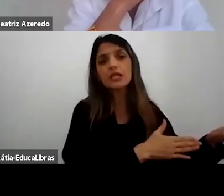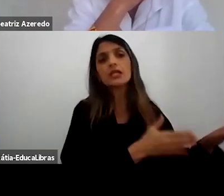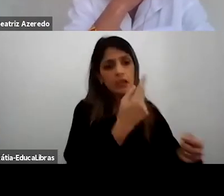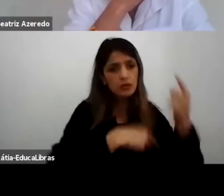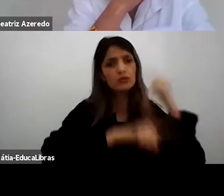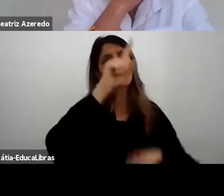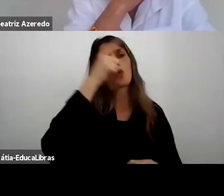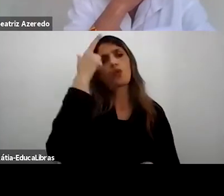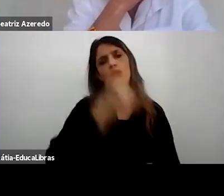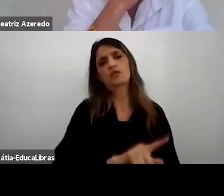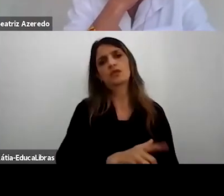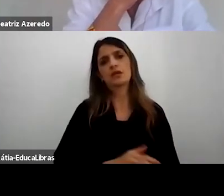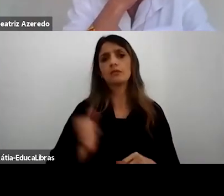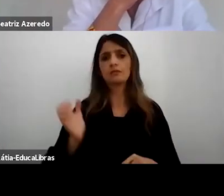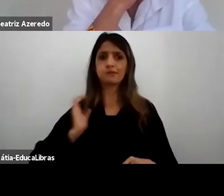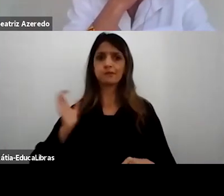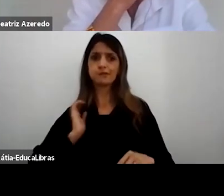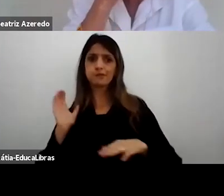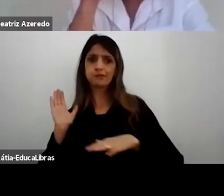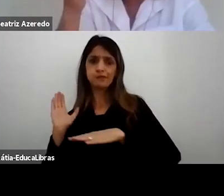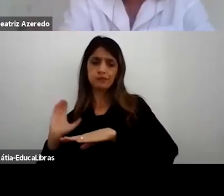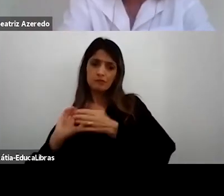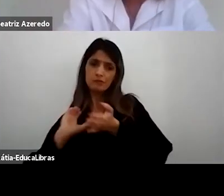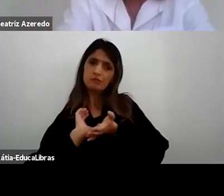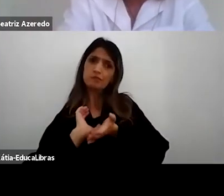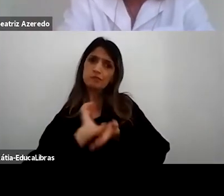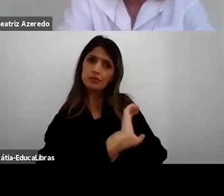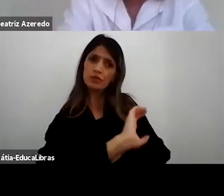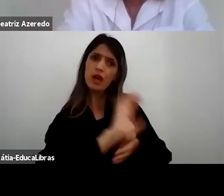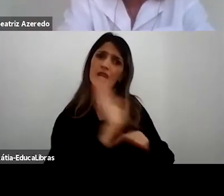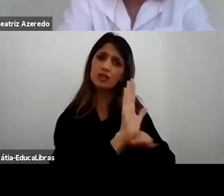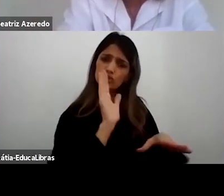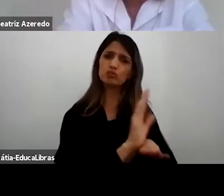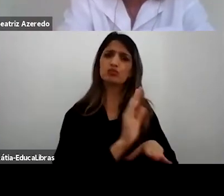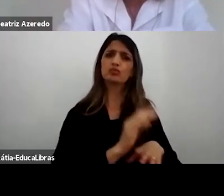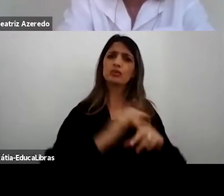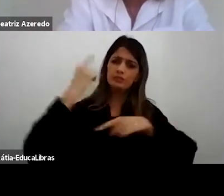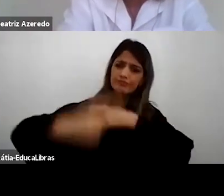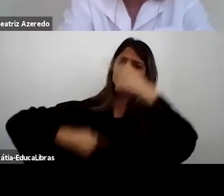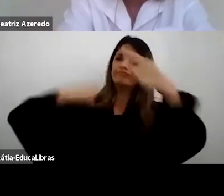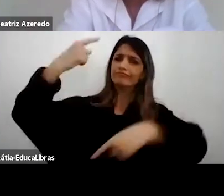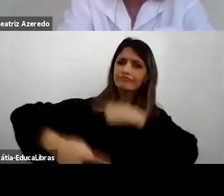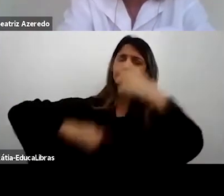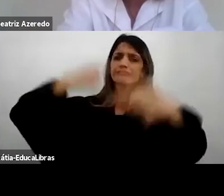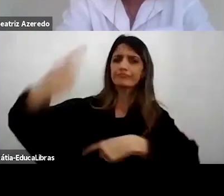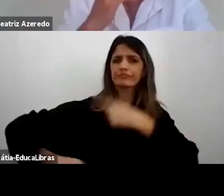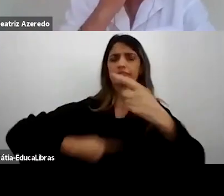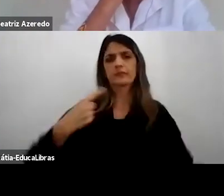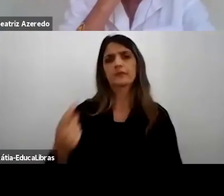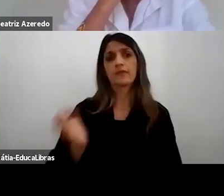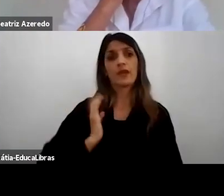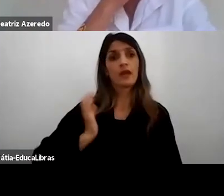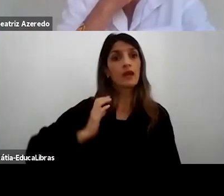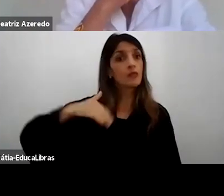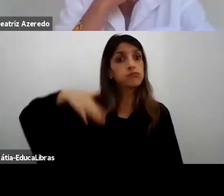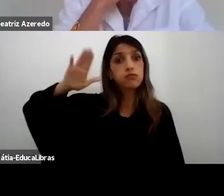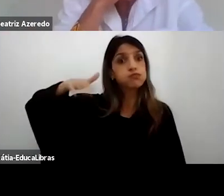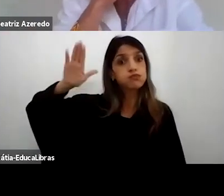esses bilionários ajudem a botar recursos na economia, a gerar emprego, a gerar roda, porque eles vão ficar mais ricos ainda. Então, entender o